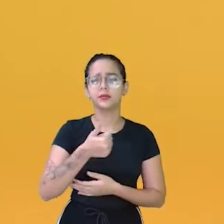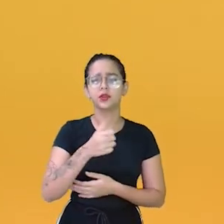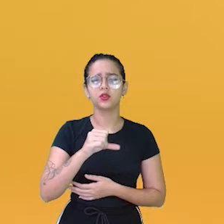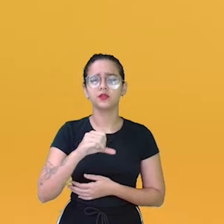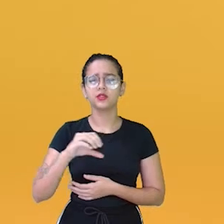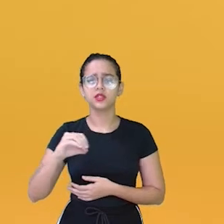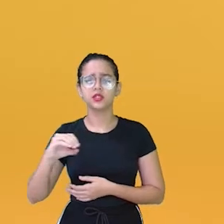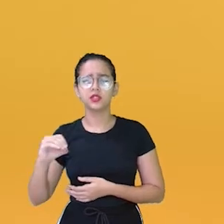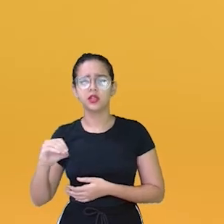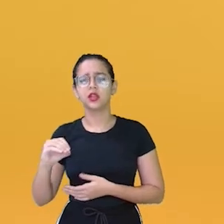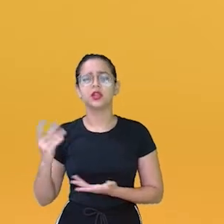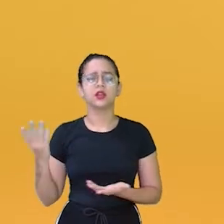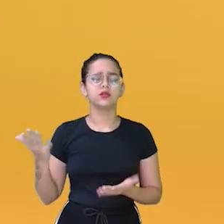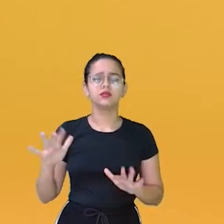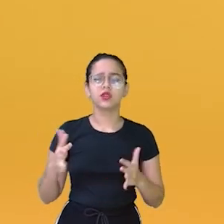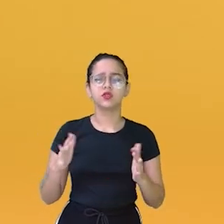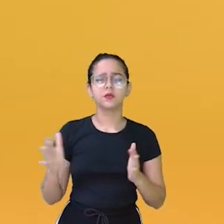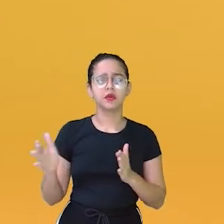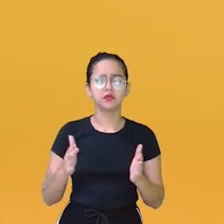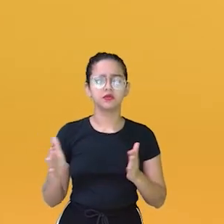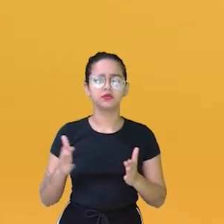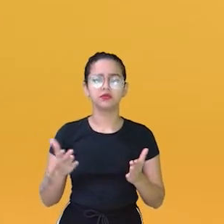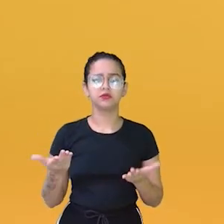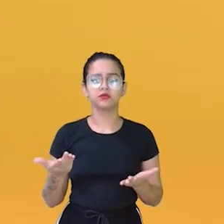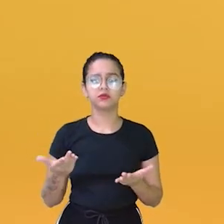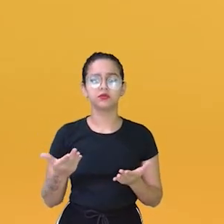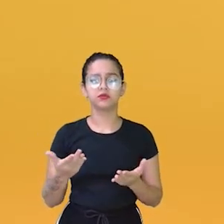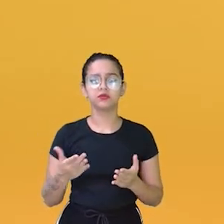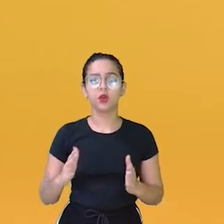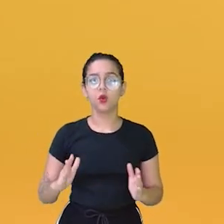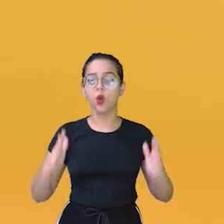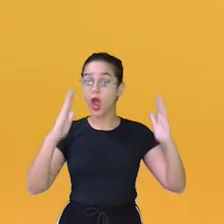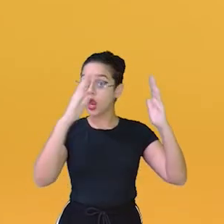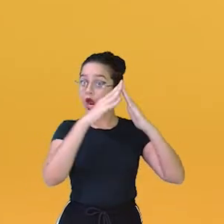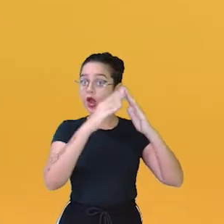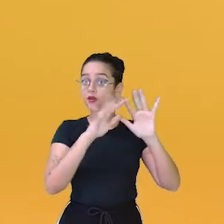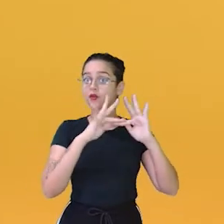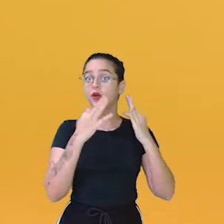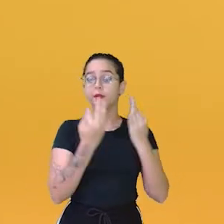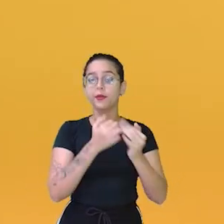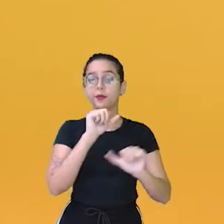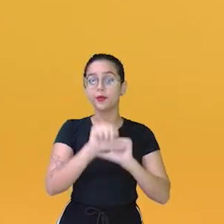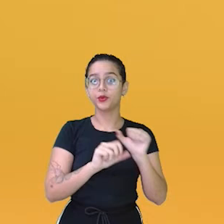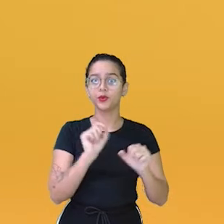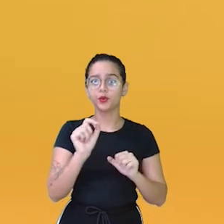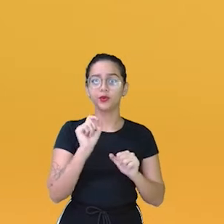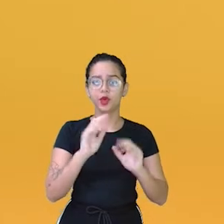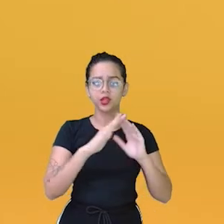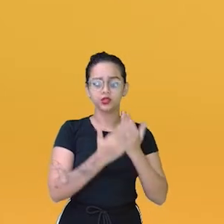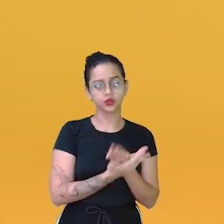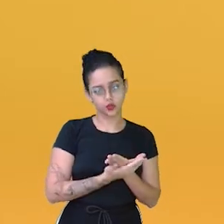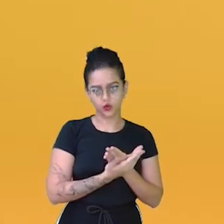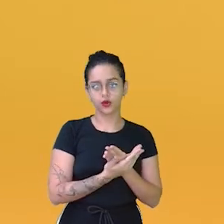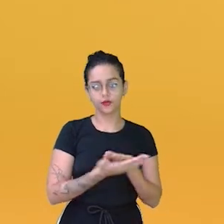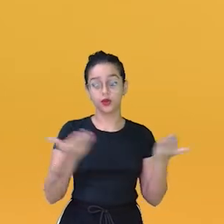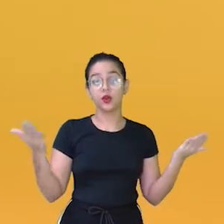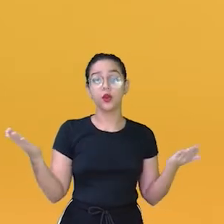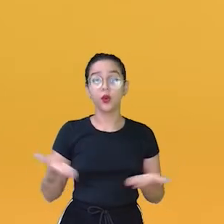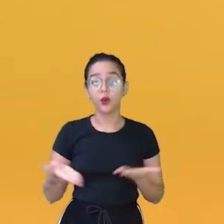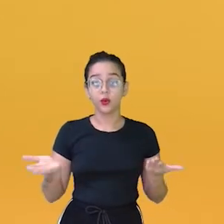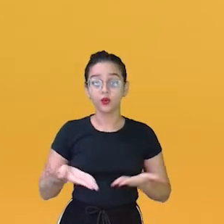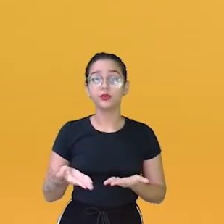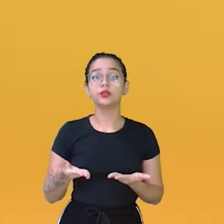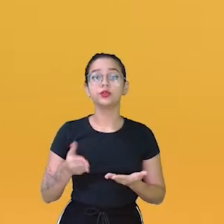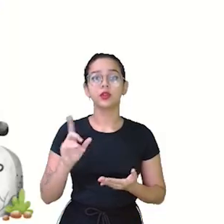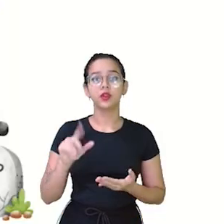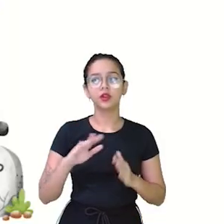1900, 1902, por aí, o casarão da família se transformou numa escola, que hoje